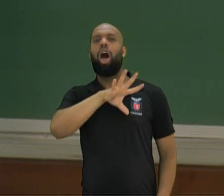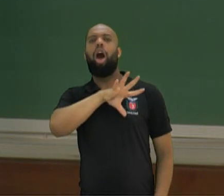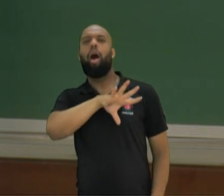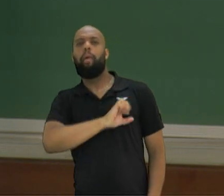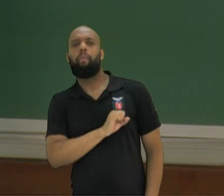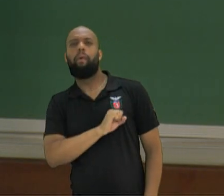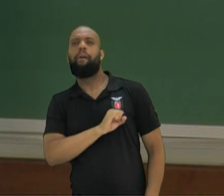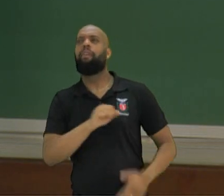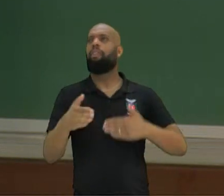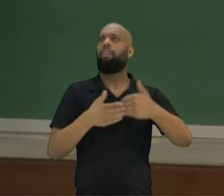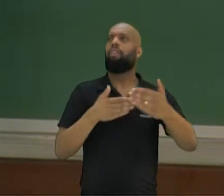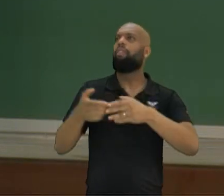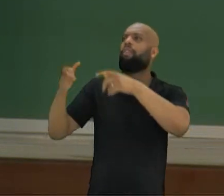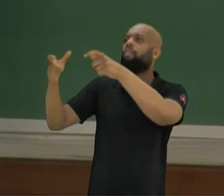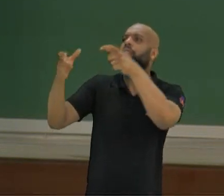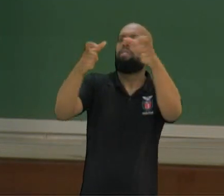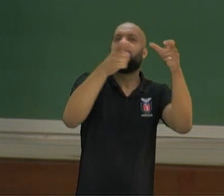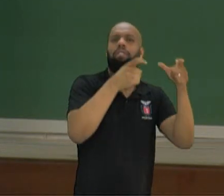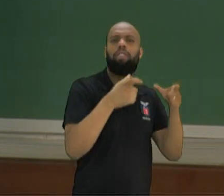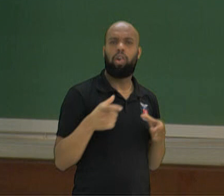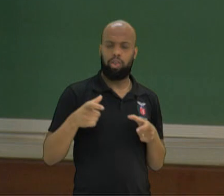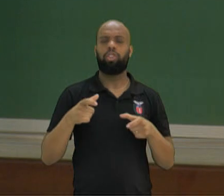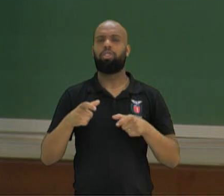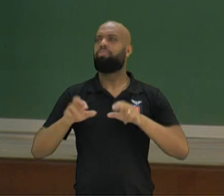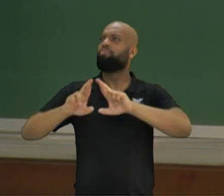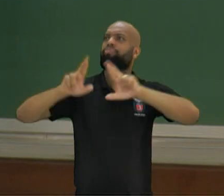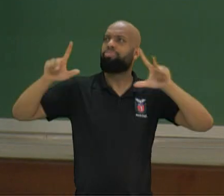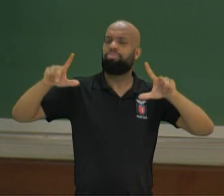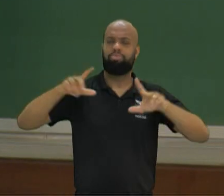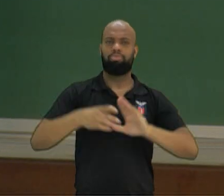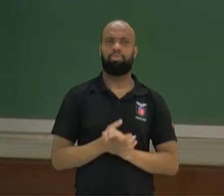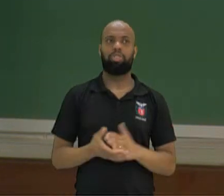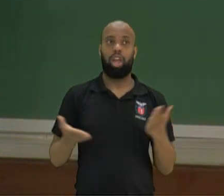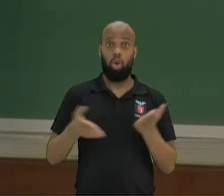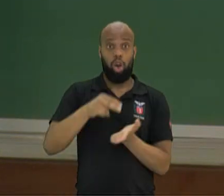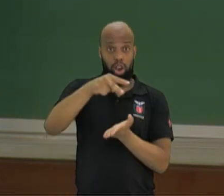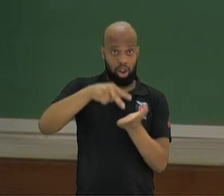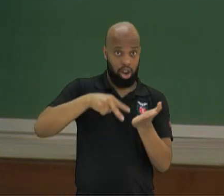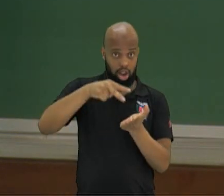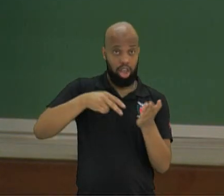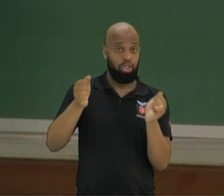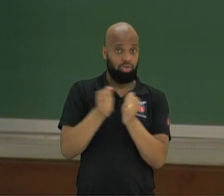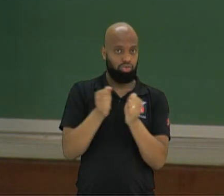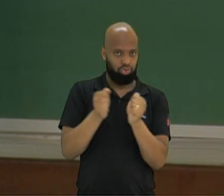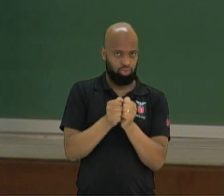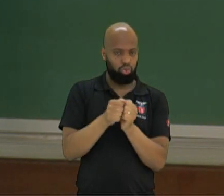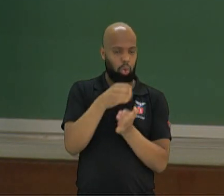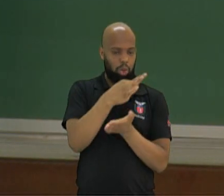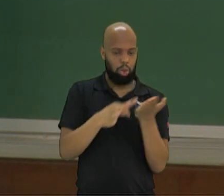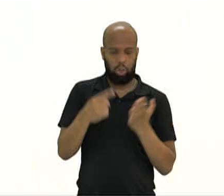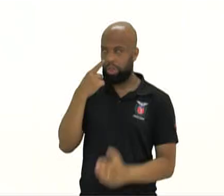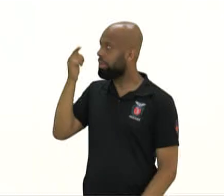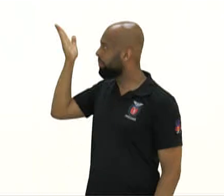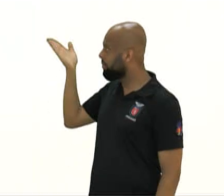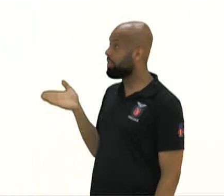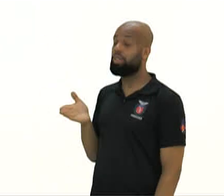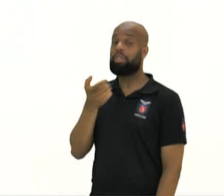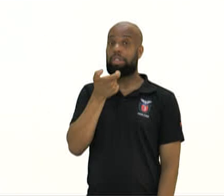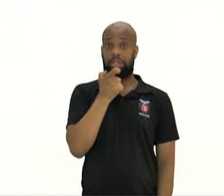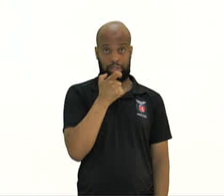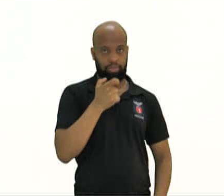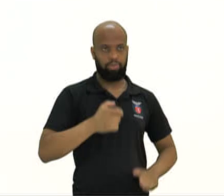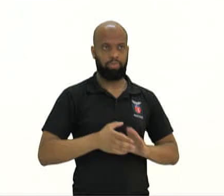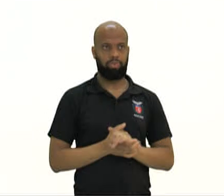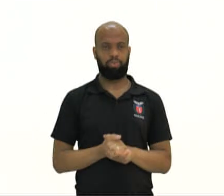né? Tipo assim, em diferentes lugares do planeta. Bora ler comigo então? Vamos lá. Both